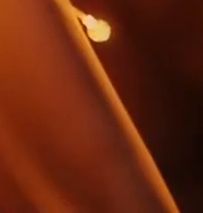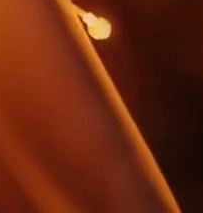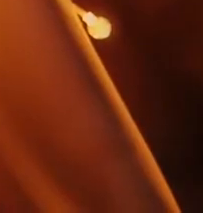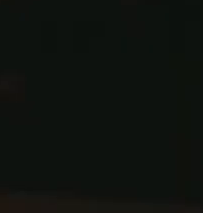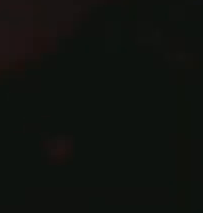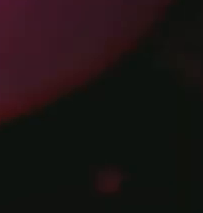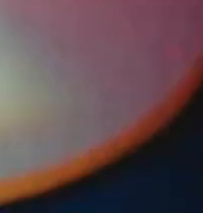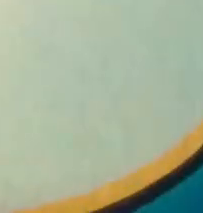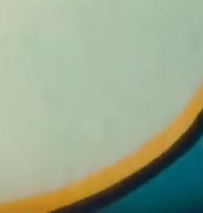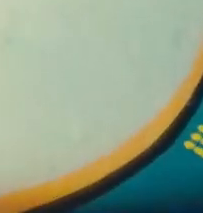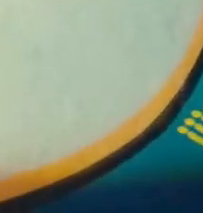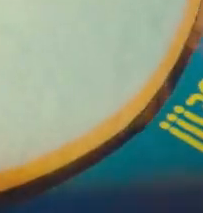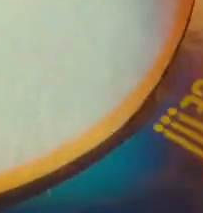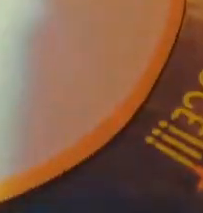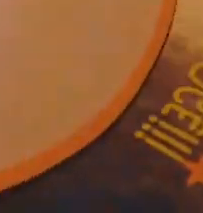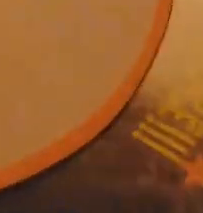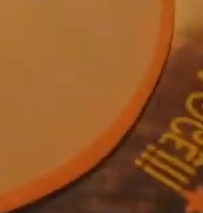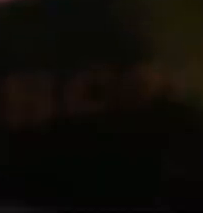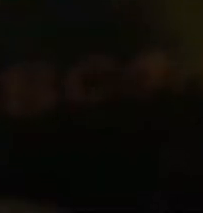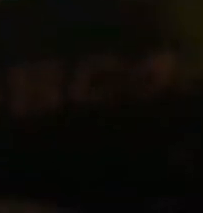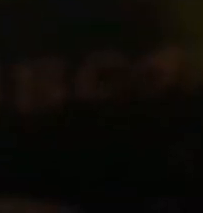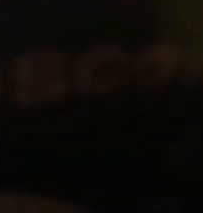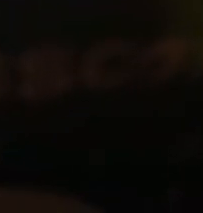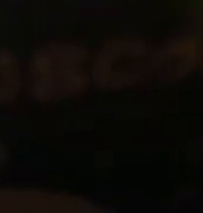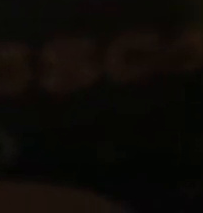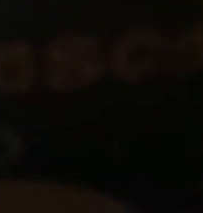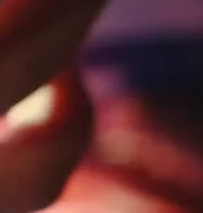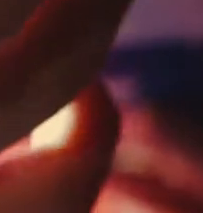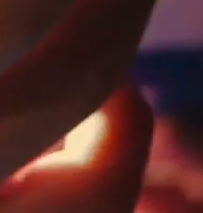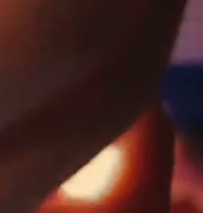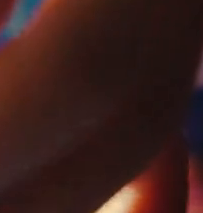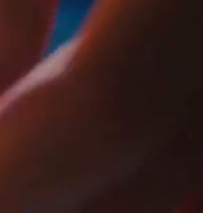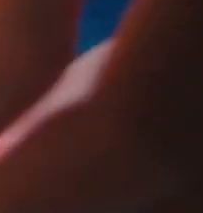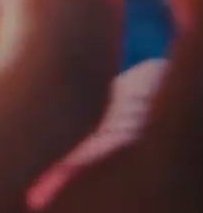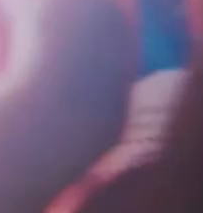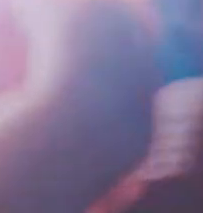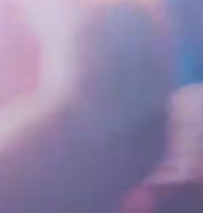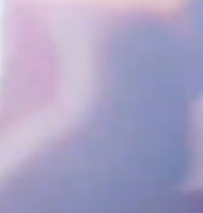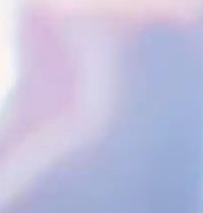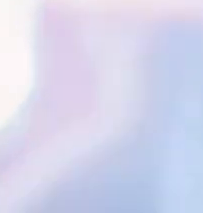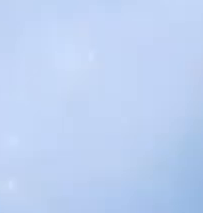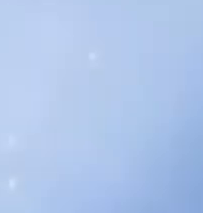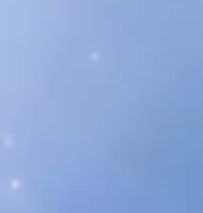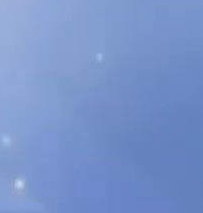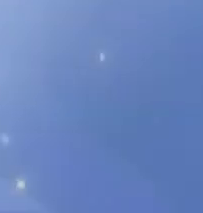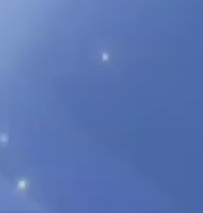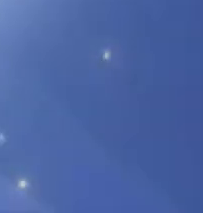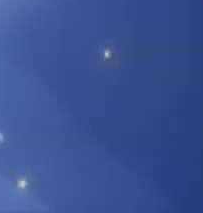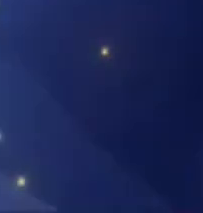movido pela criatividade um astronauta viajava por um universo de histórias